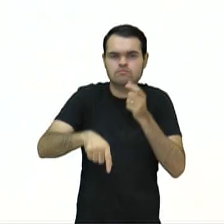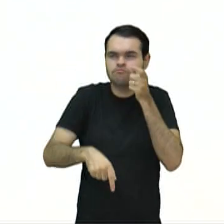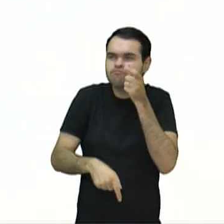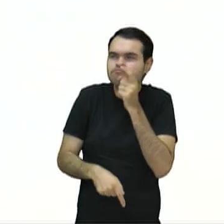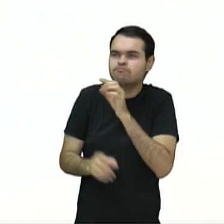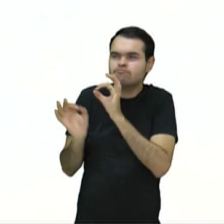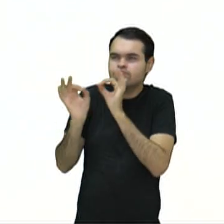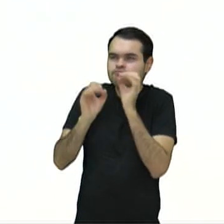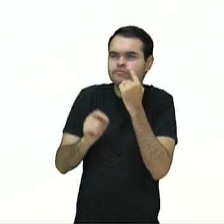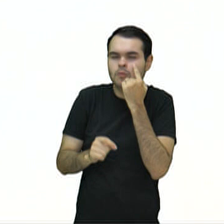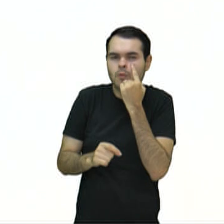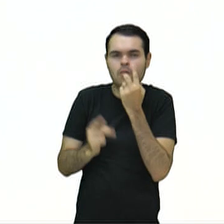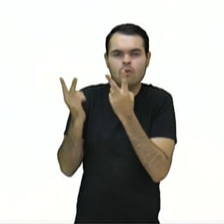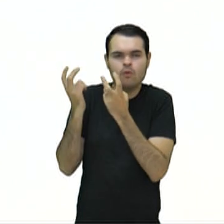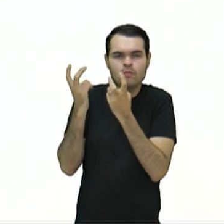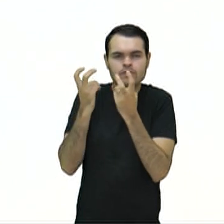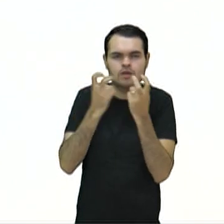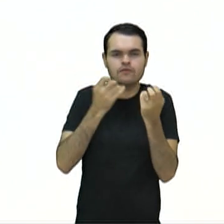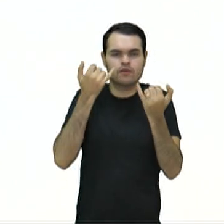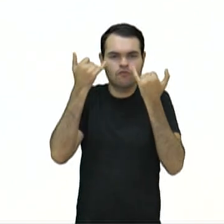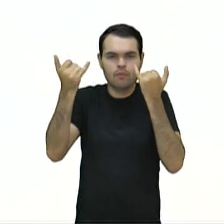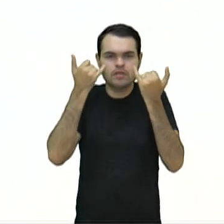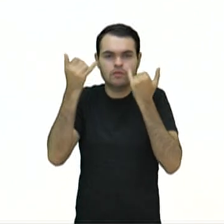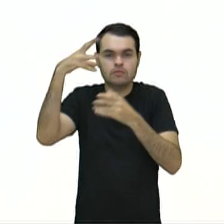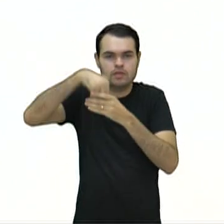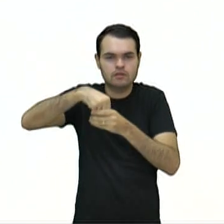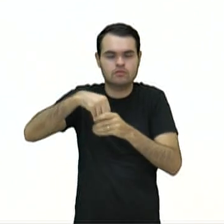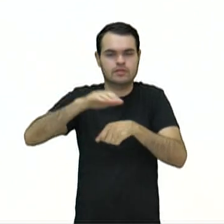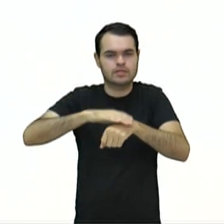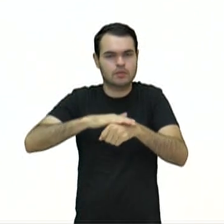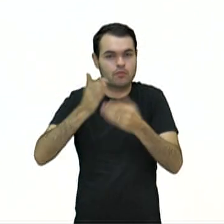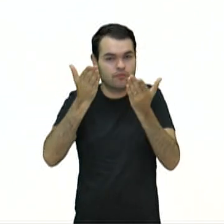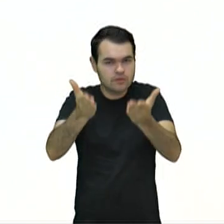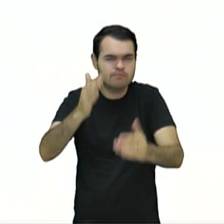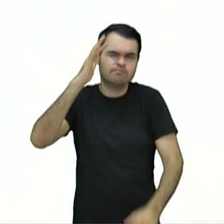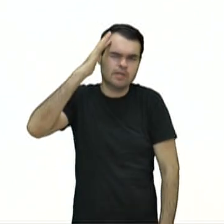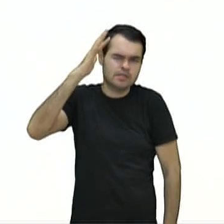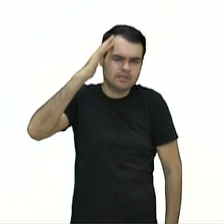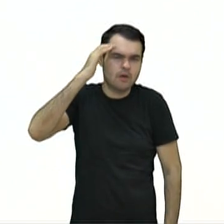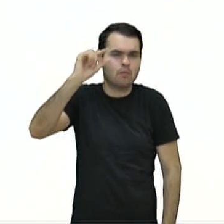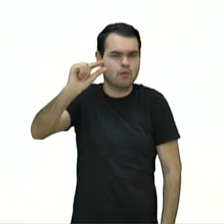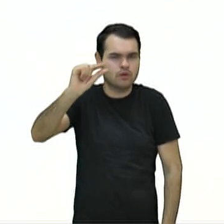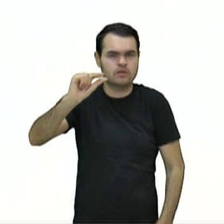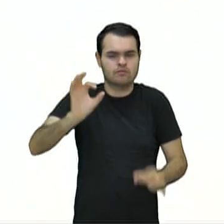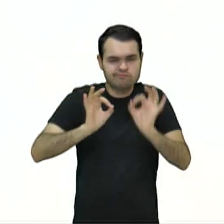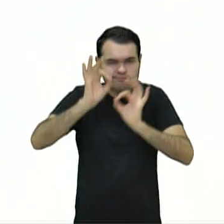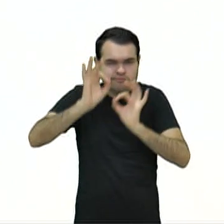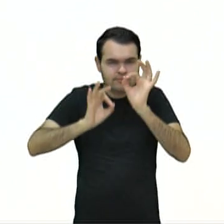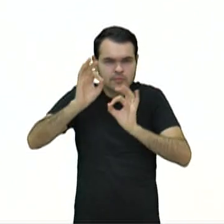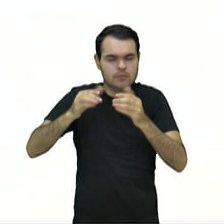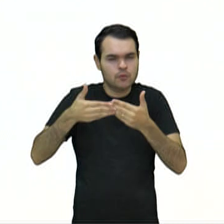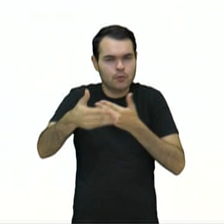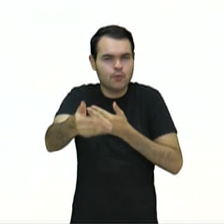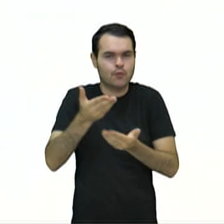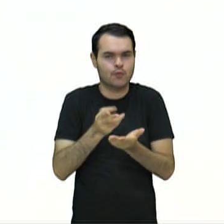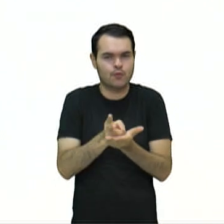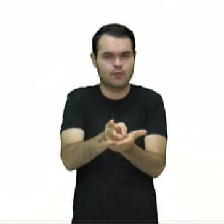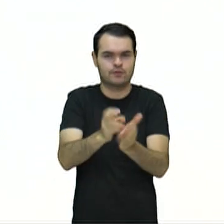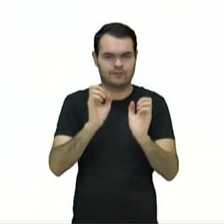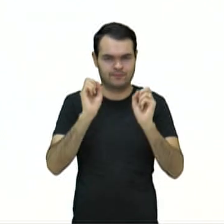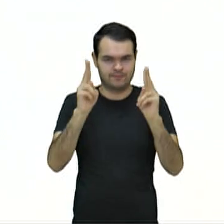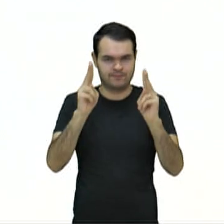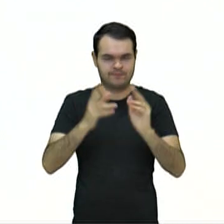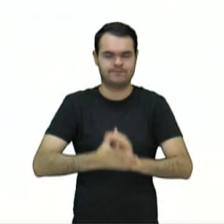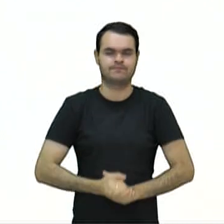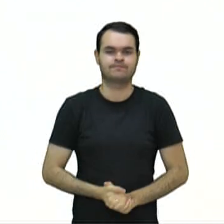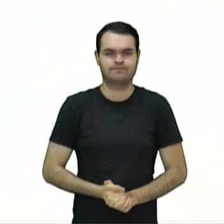em questão, observe as informações que estão ali. Vou dar um tempinho para vocês pensarem e poder organizarmos para a gente continuar a nossa conversa, ok?